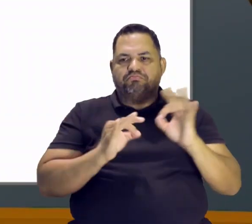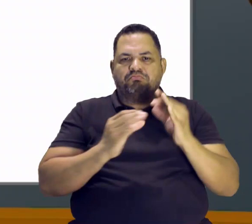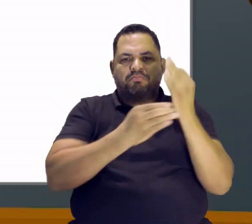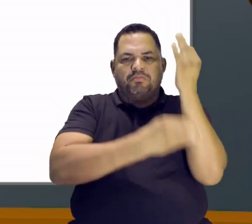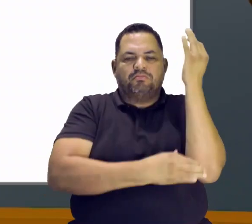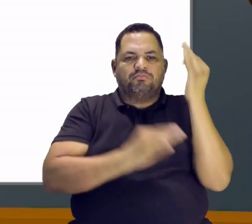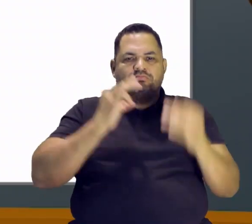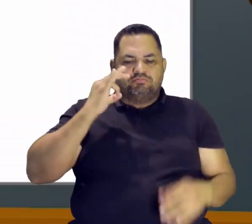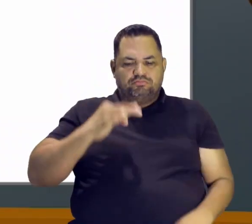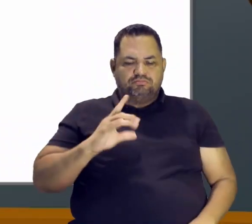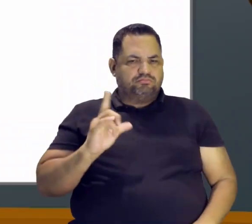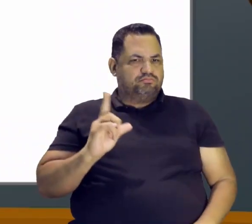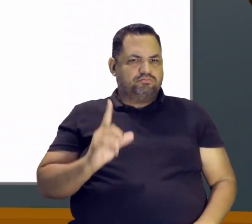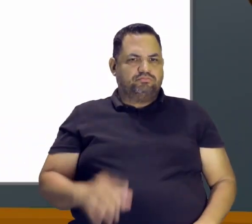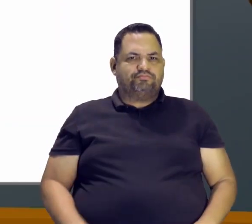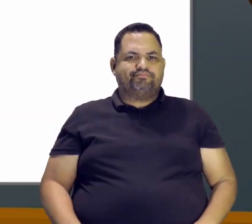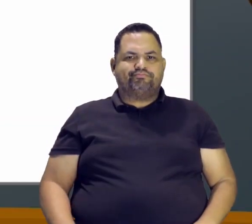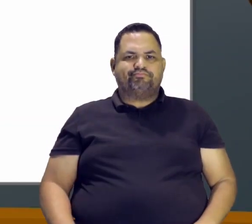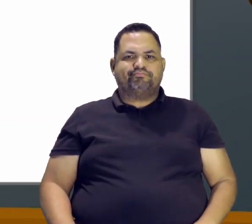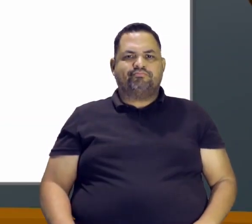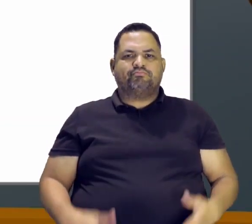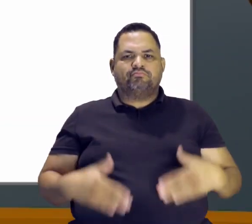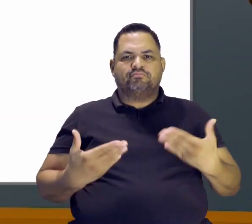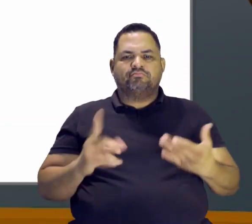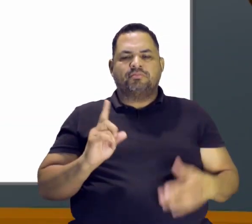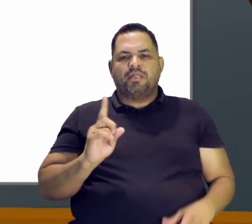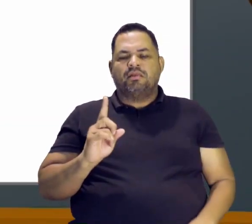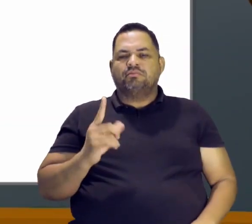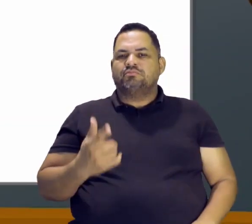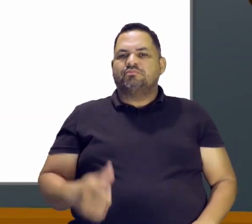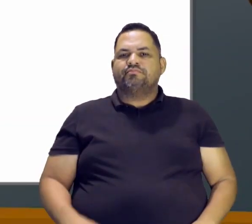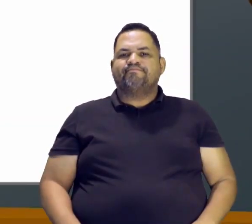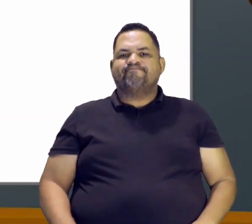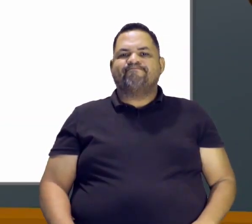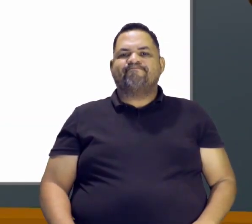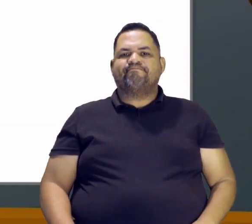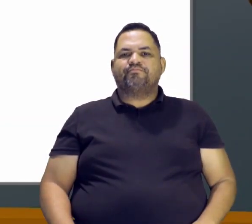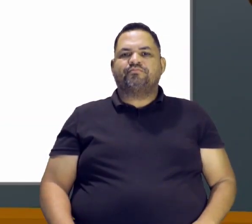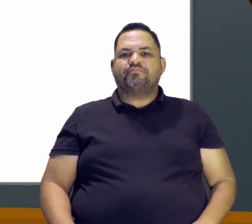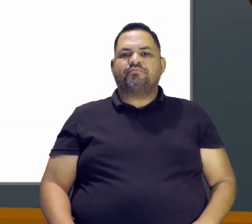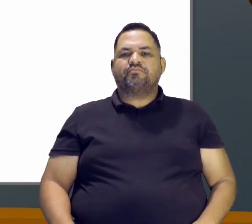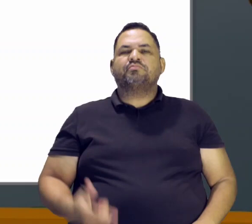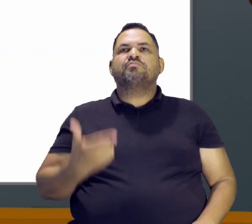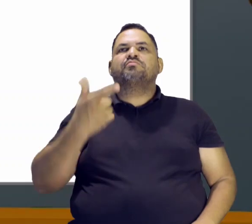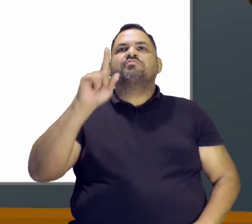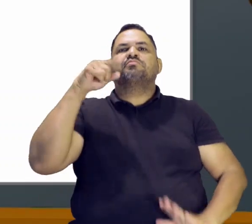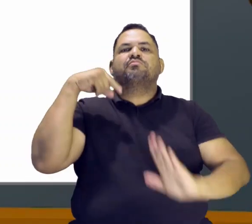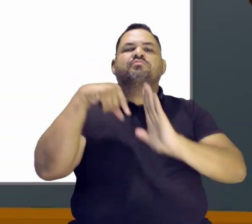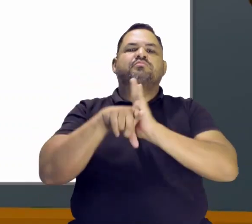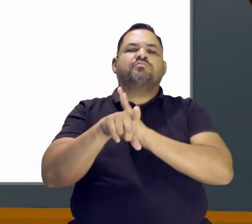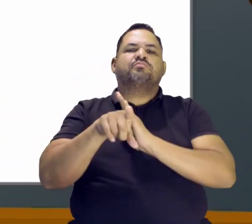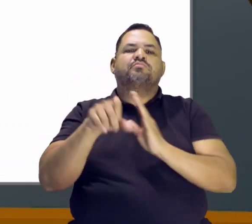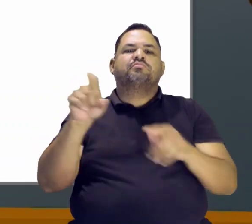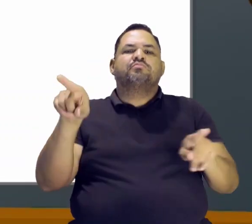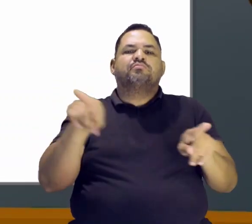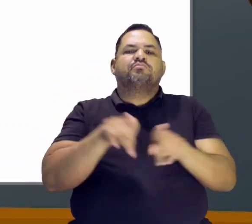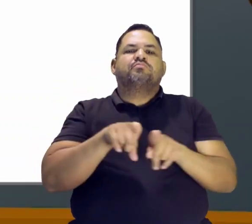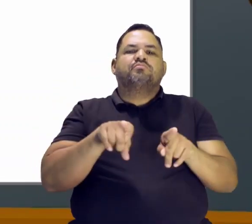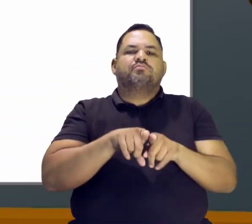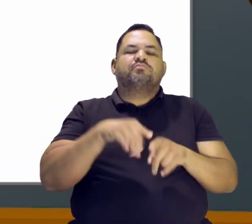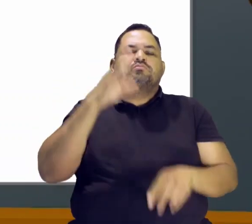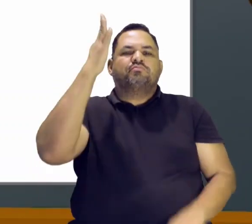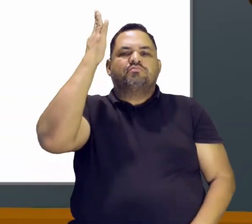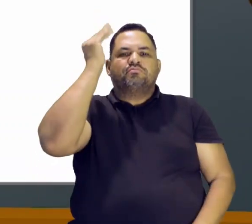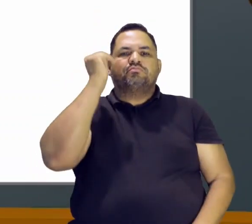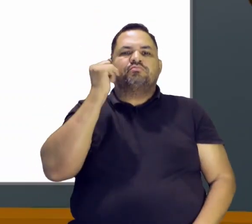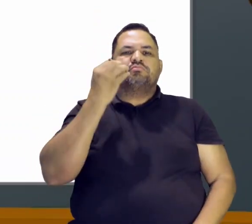elegante? Será que é só para isso? Não, né? E uma outra pergunta para ti que eu faço. Tu saberia me dizer